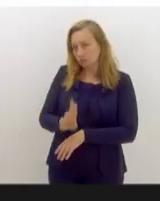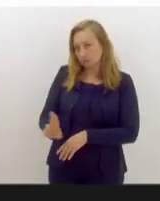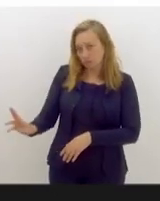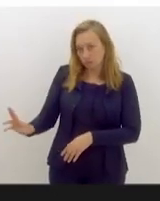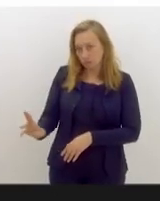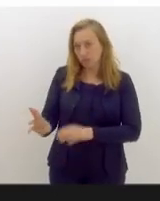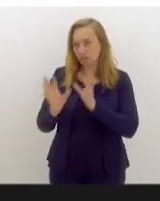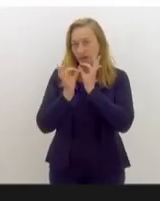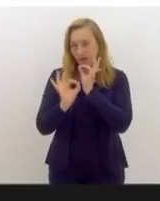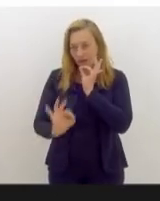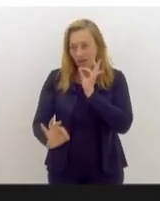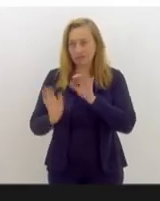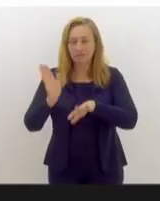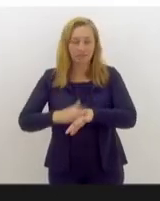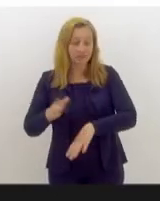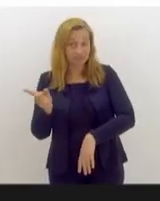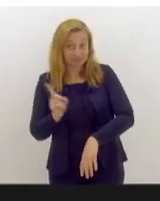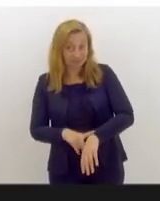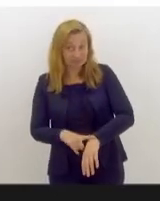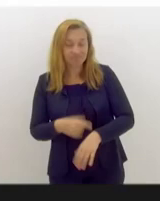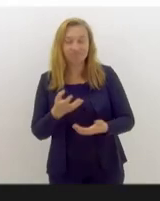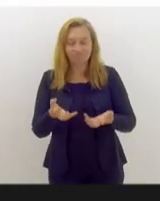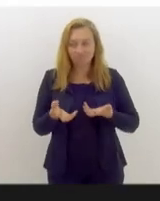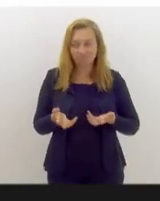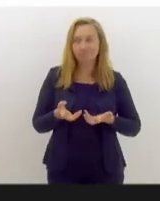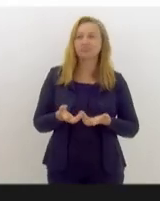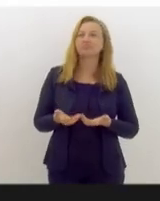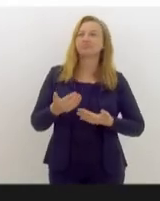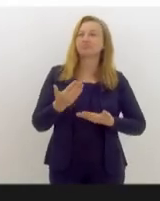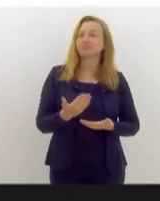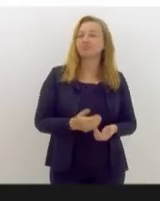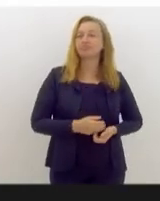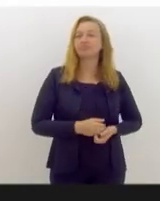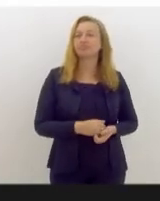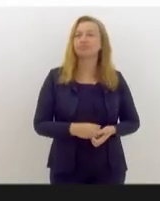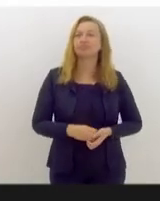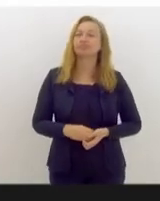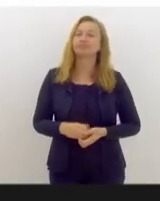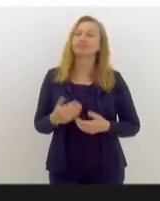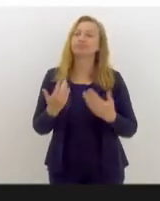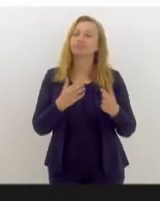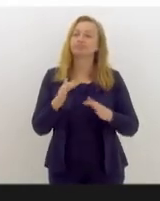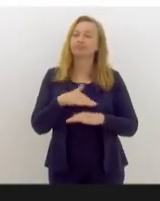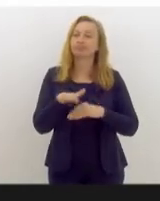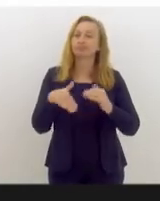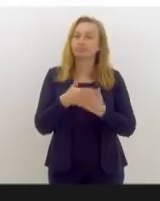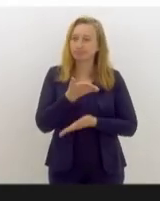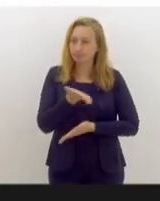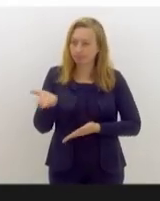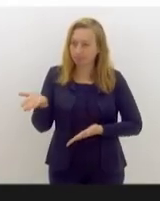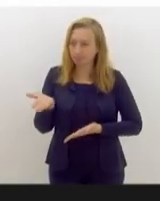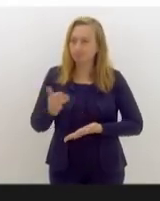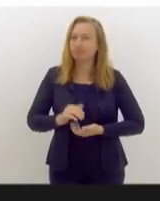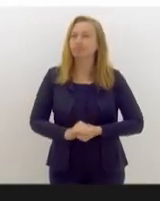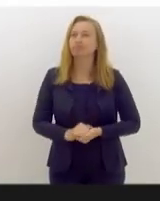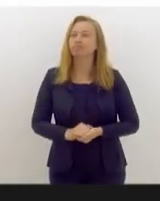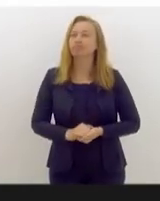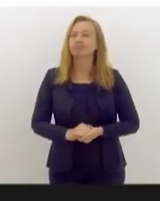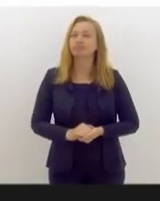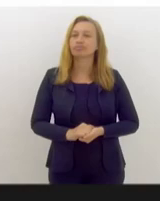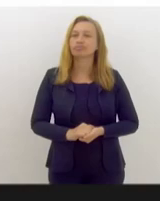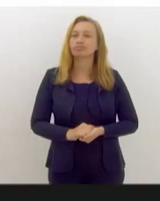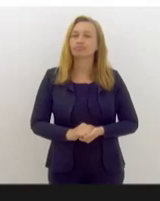ocupar muito mais tempo, eu quero cumprimentar a todos, todas e todes